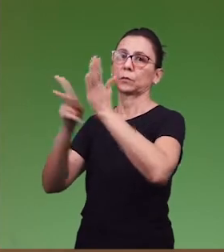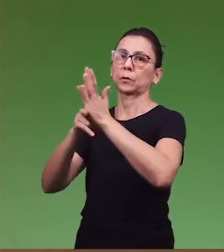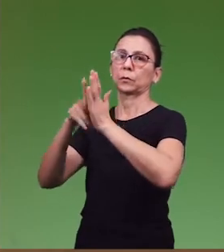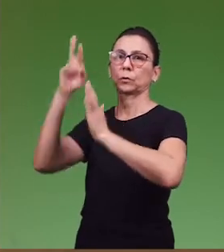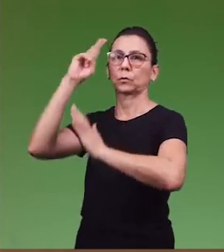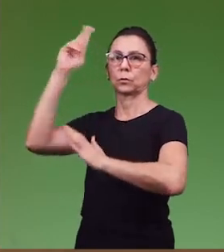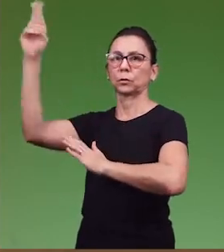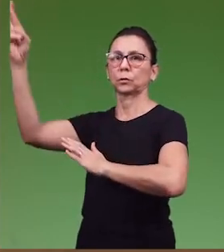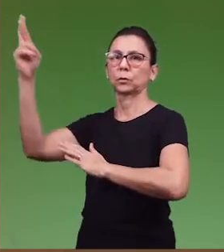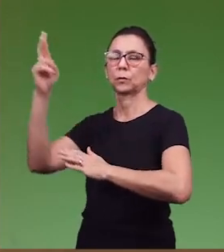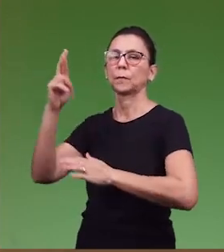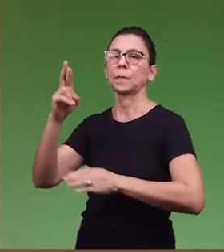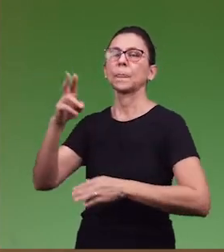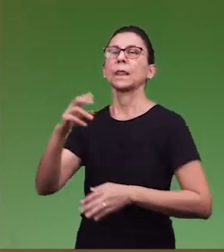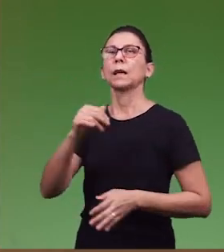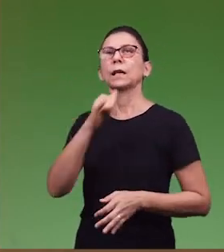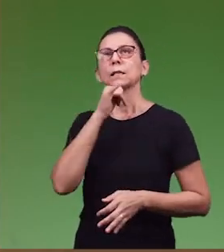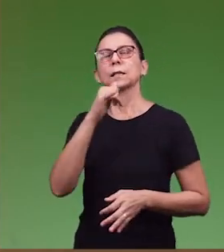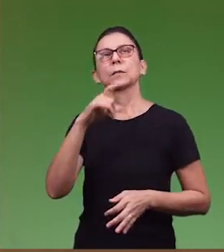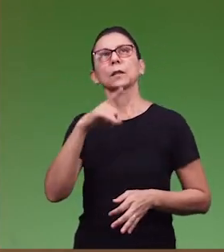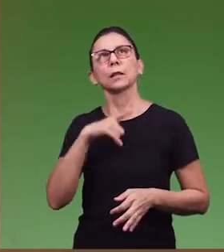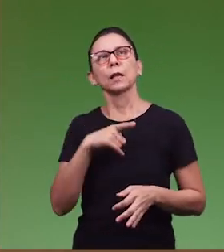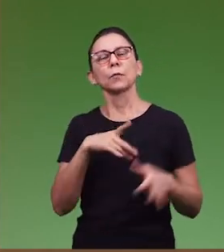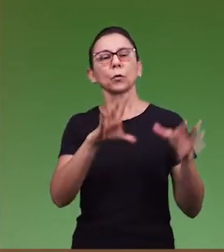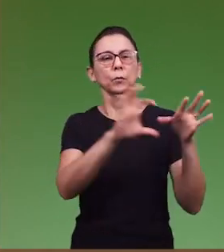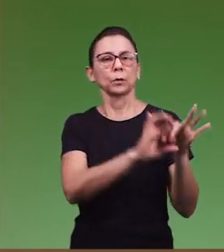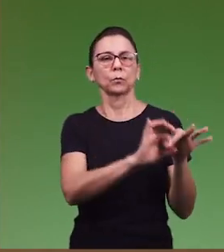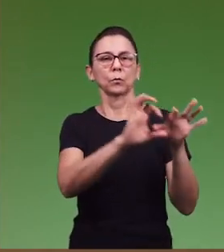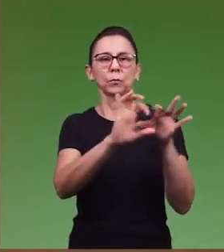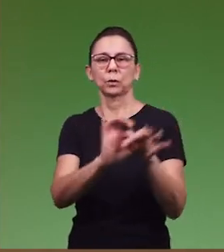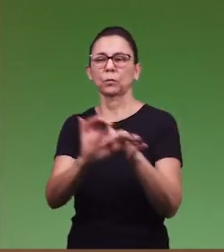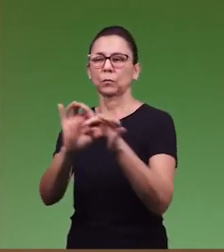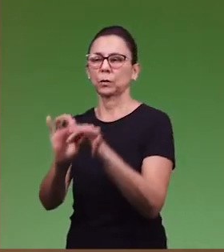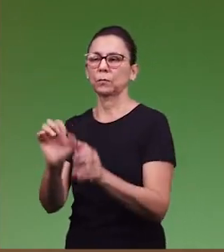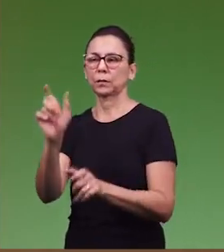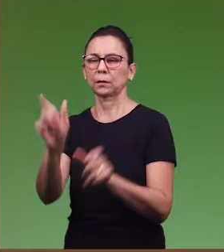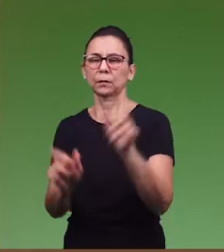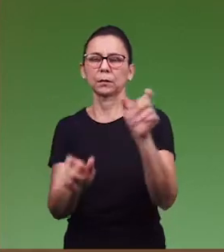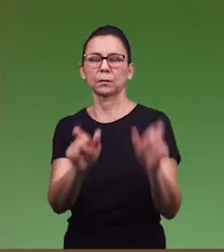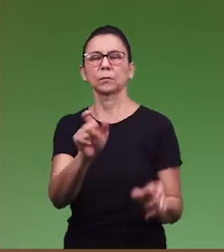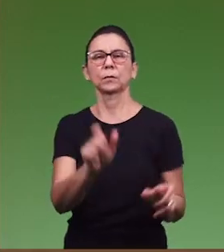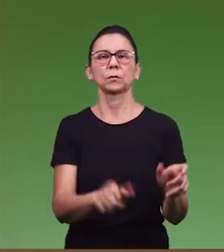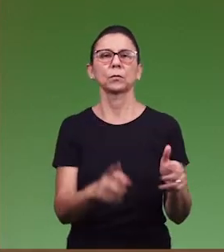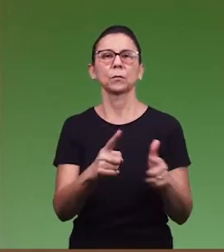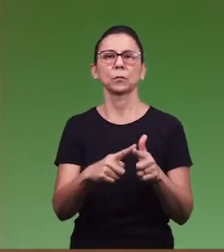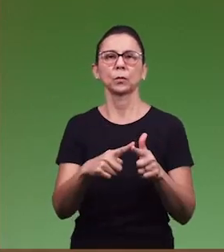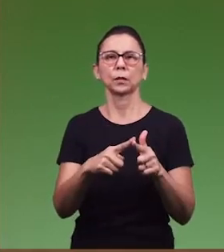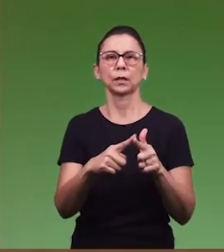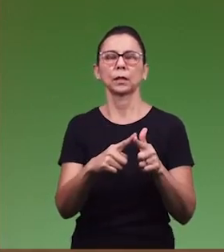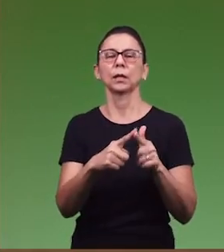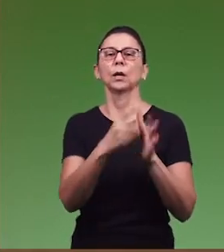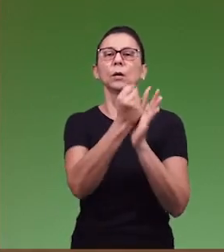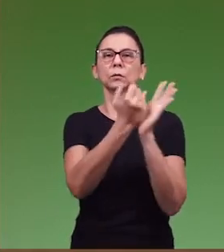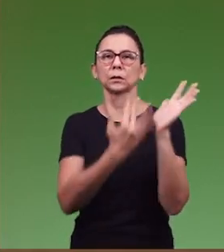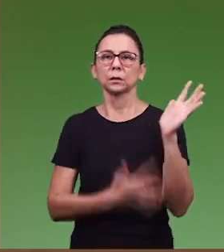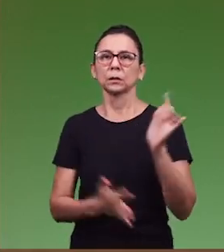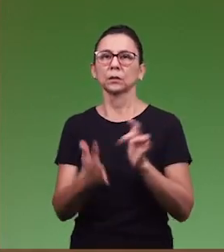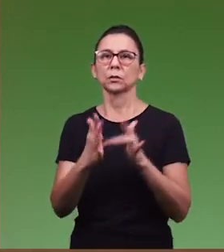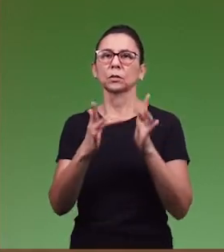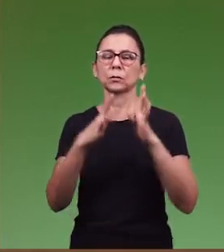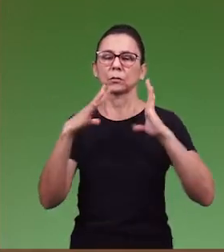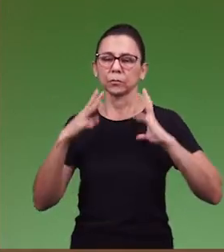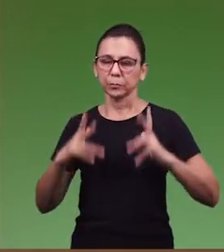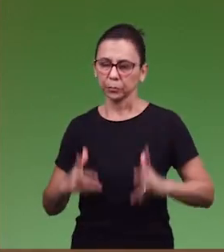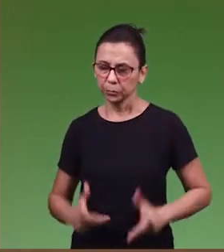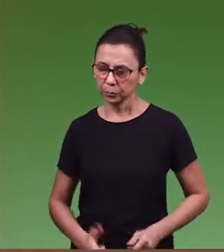com os outros e o sangue de Jesus Cristo, seu Filho, nos purifica de todo pecado. Que comunhão é essa? É koinonia. Quer dizer, é compartilhar daquilo